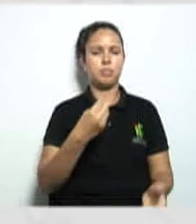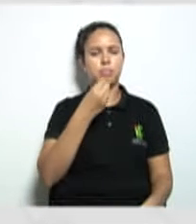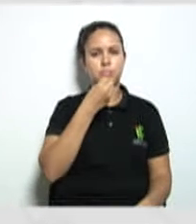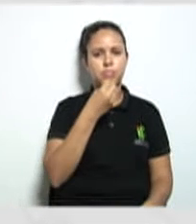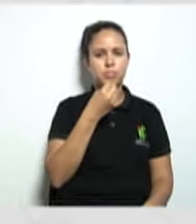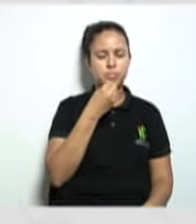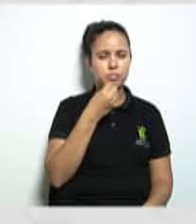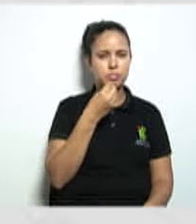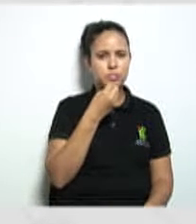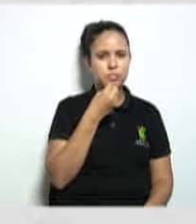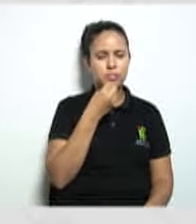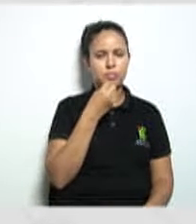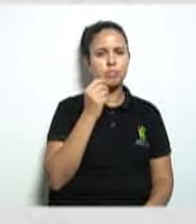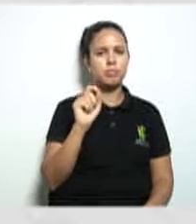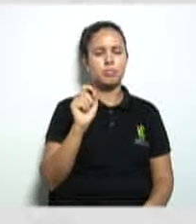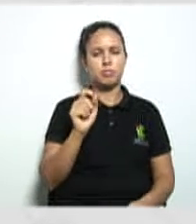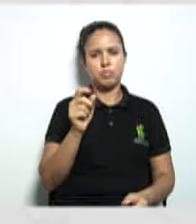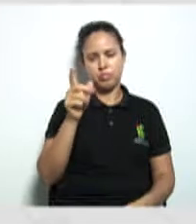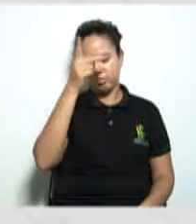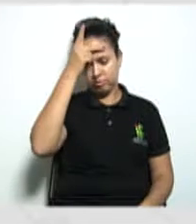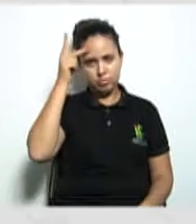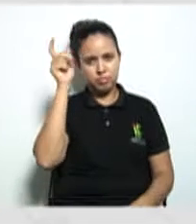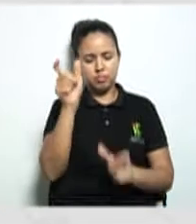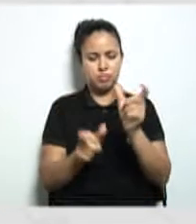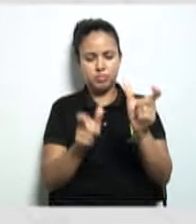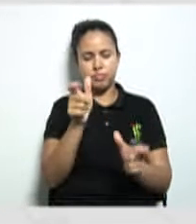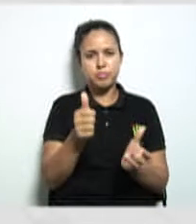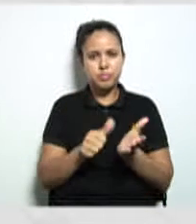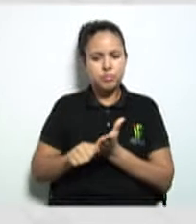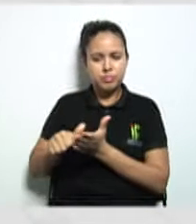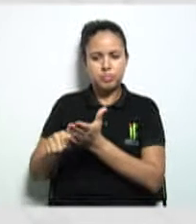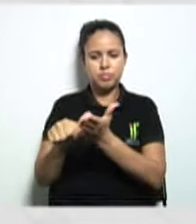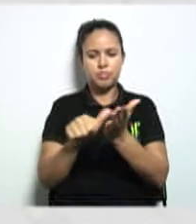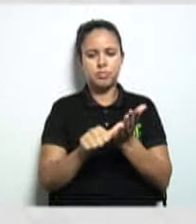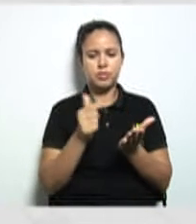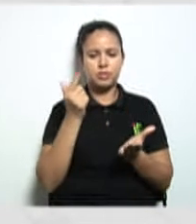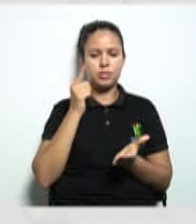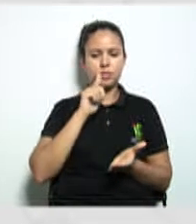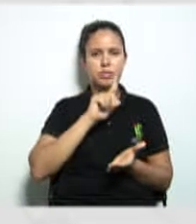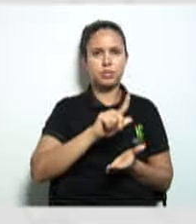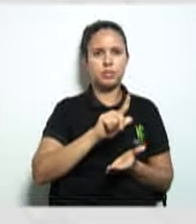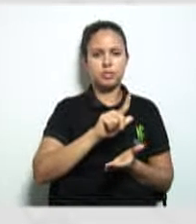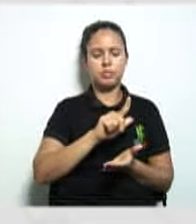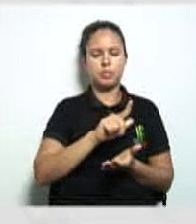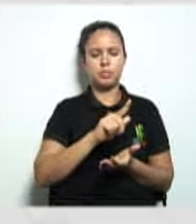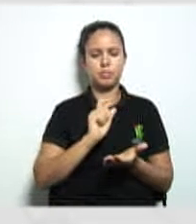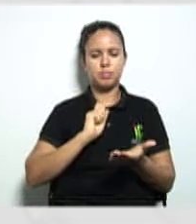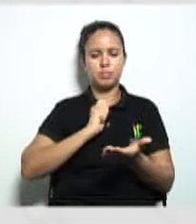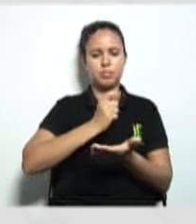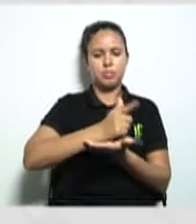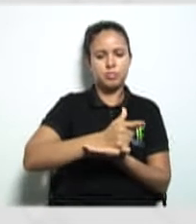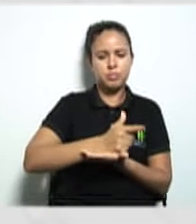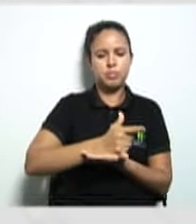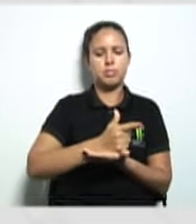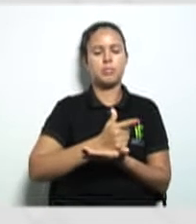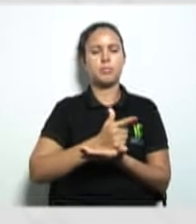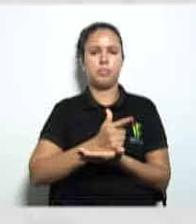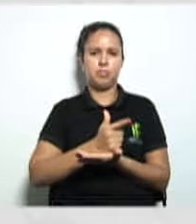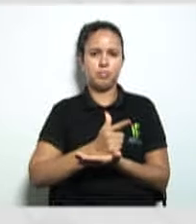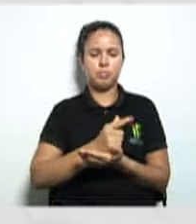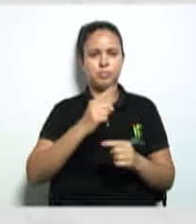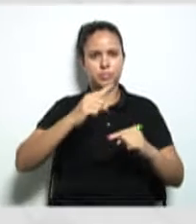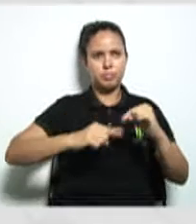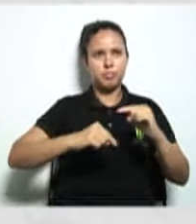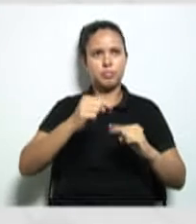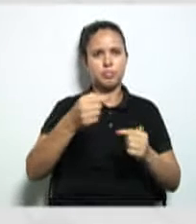que esses associados pudessem adquirir esses produtos com um valor mais acessível.